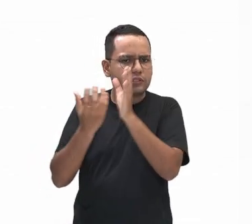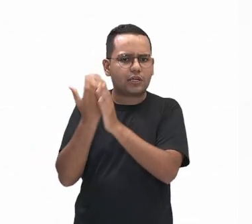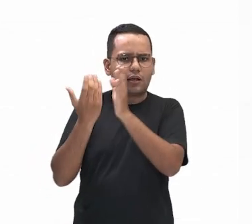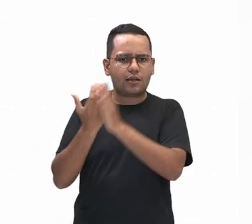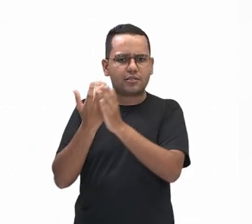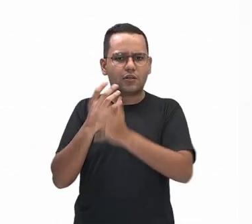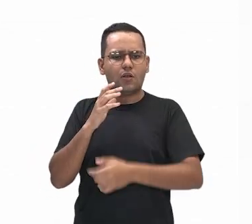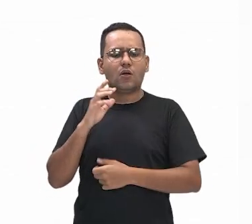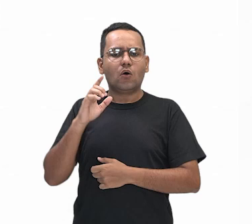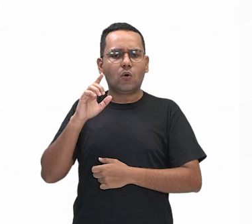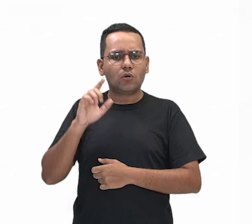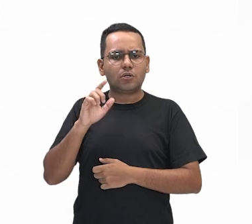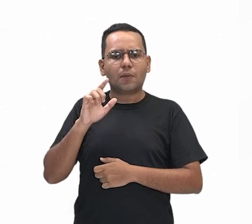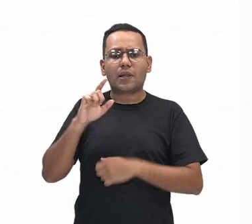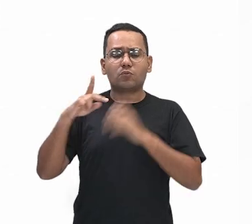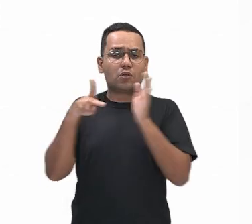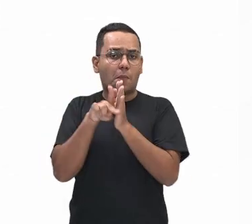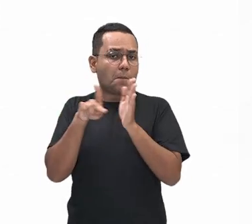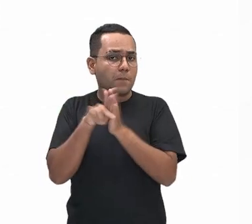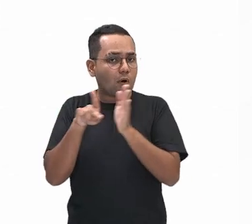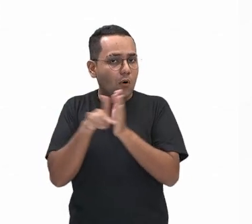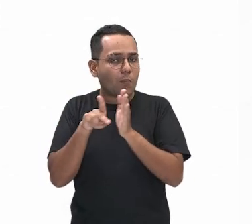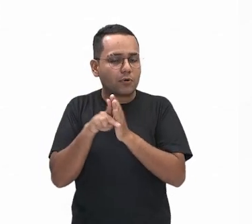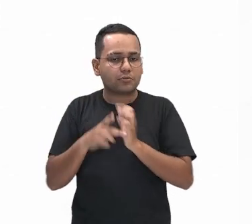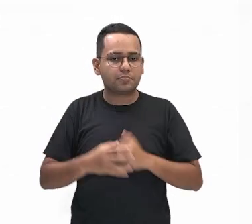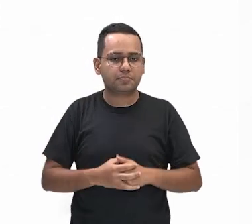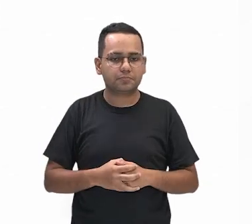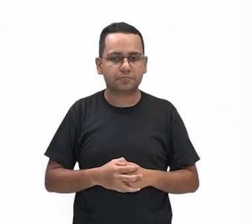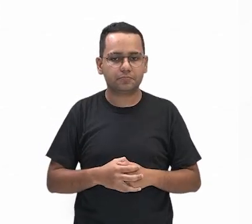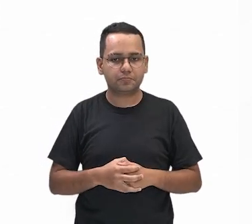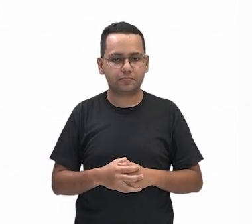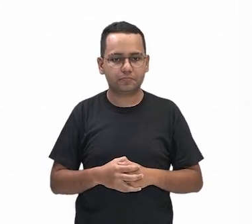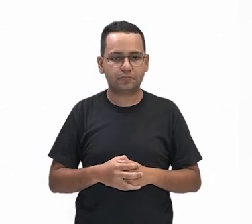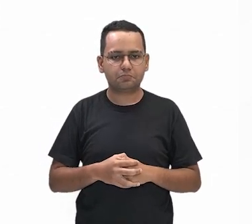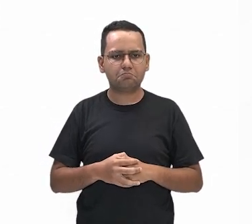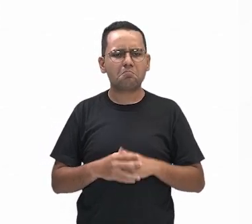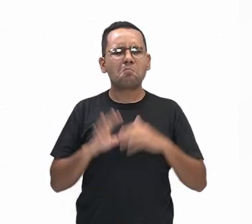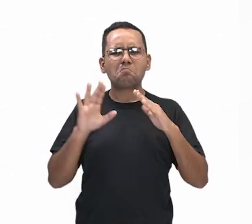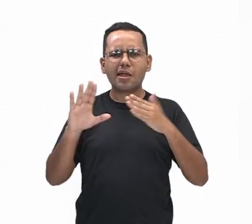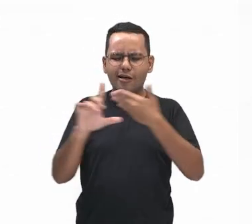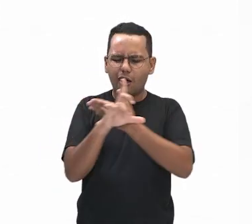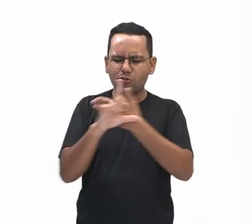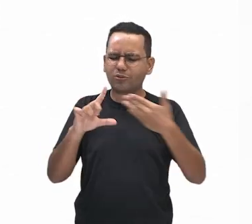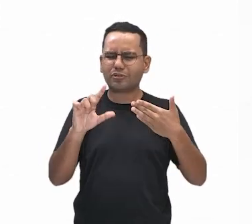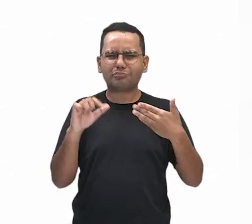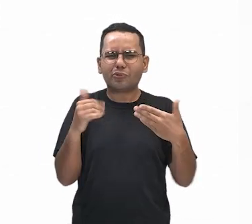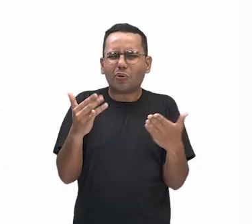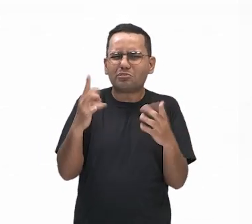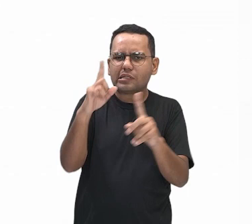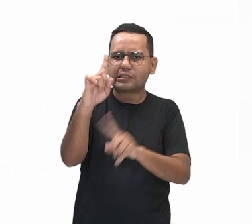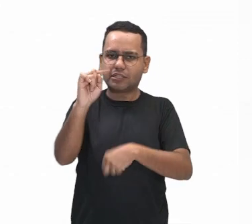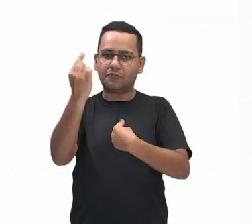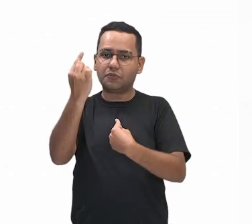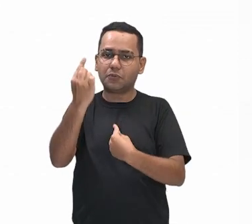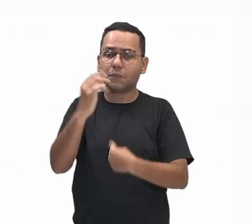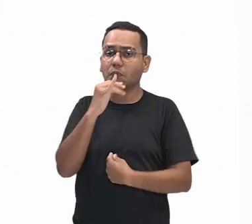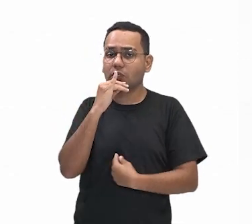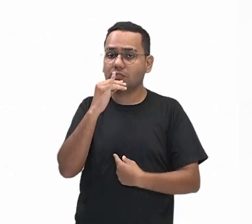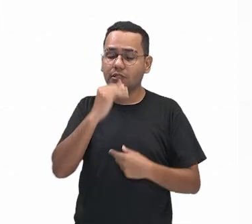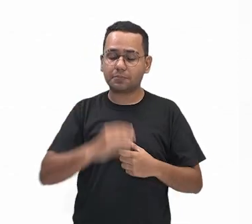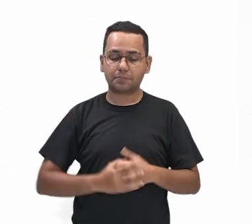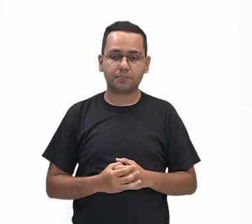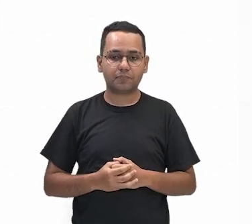Olha só, qual era o desafio da Janet Ekelman? Ela tinha que criar esculturas que